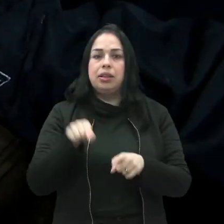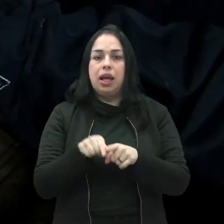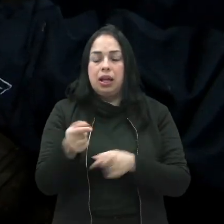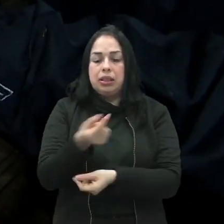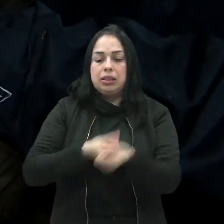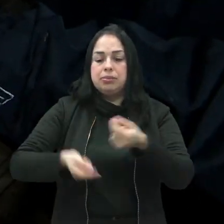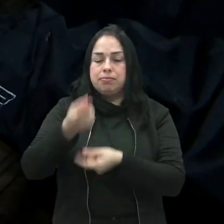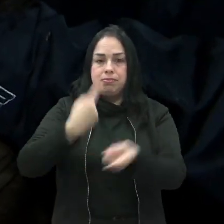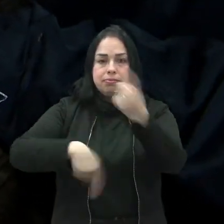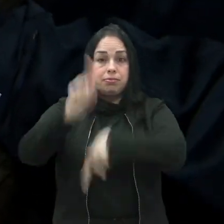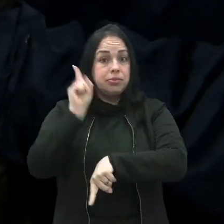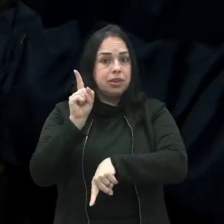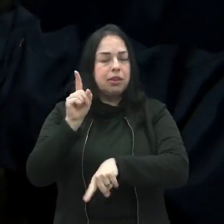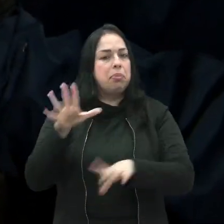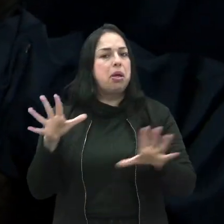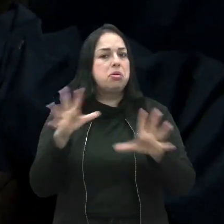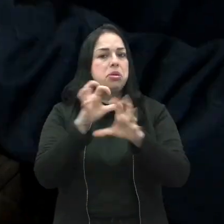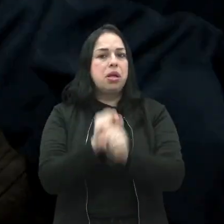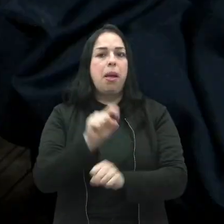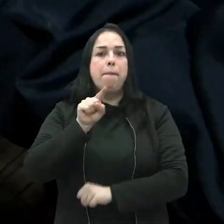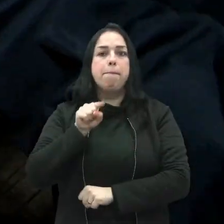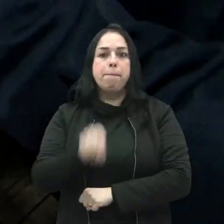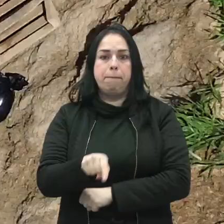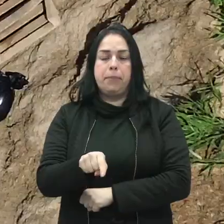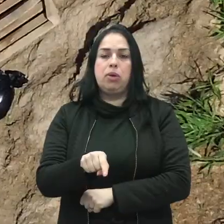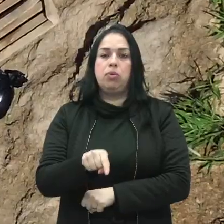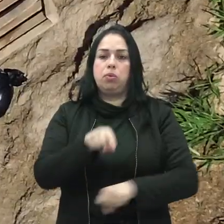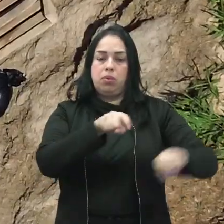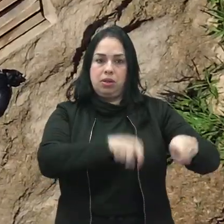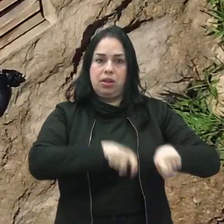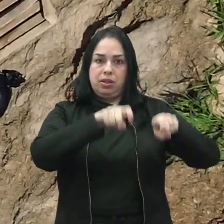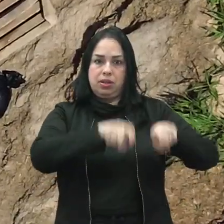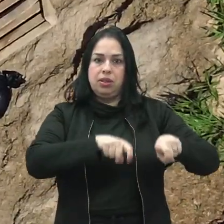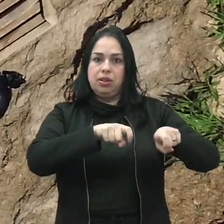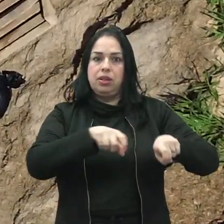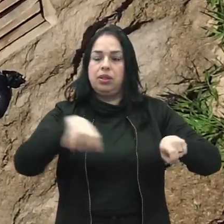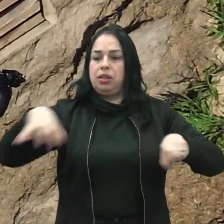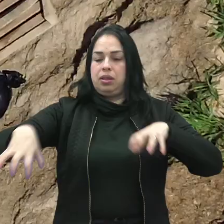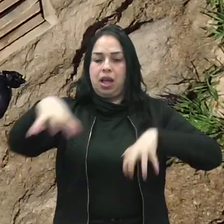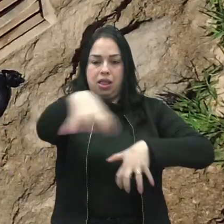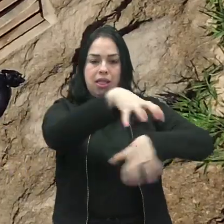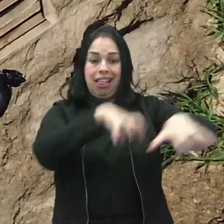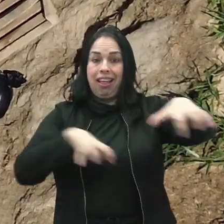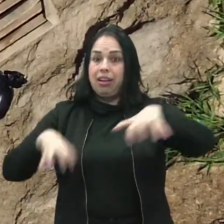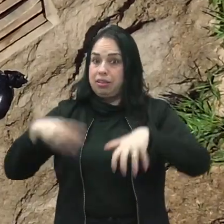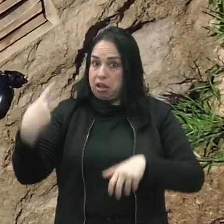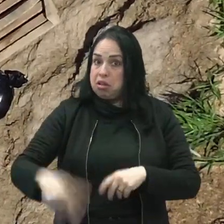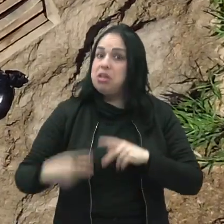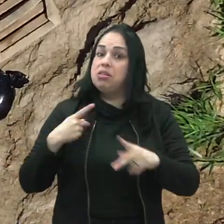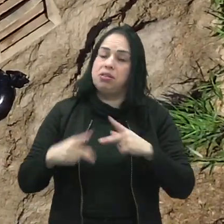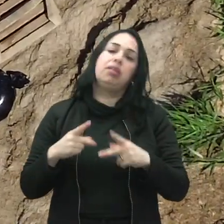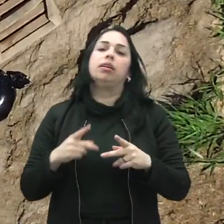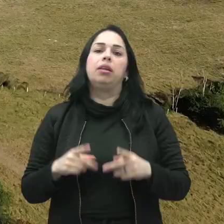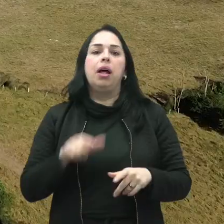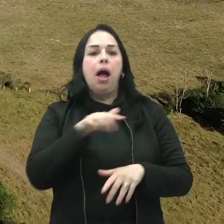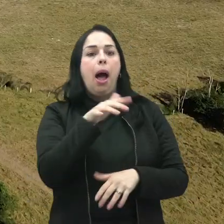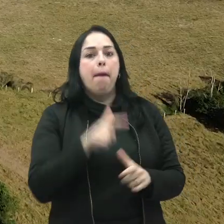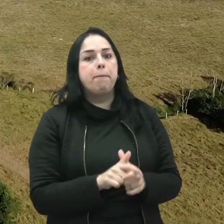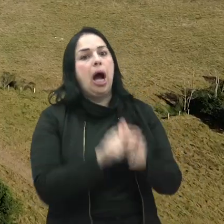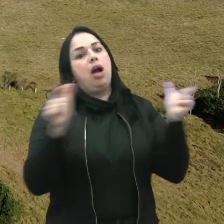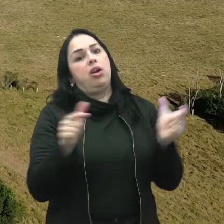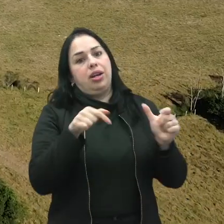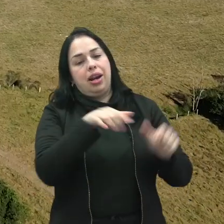e Desenvolvimento Econômico, existem cerca de 1.000 produtores rurais em várias regiões da cidade,